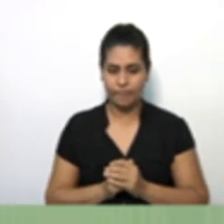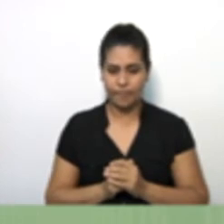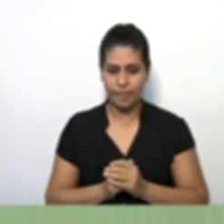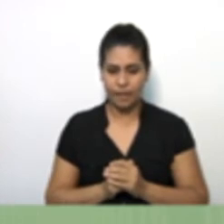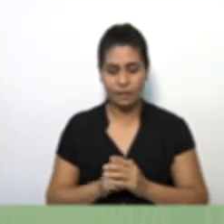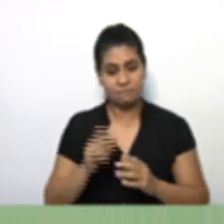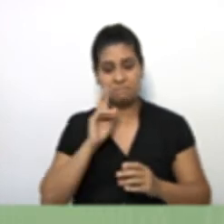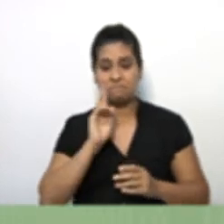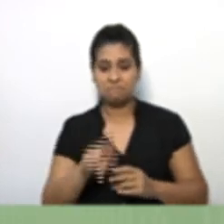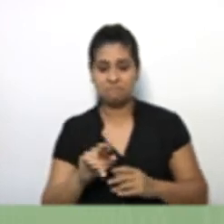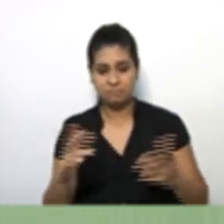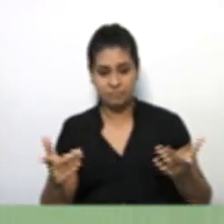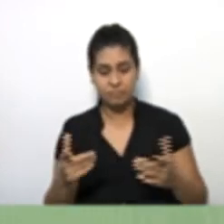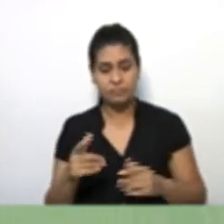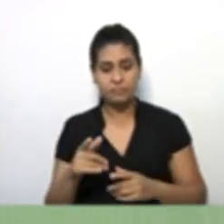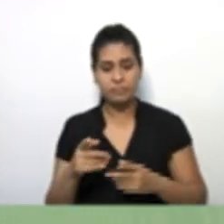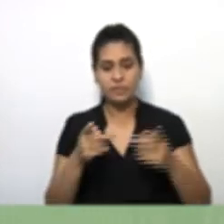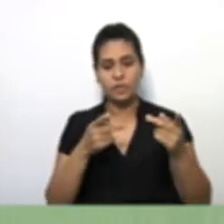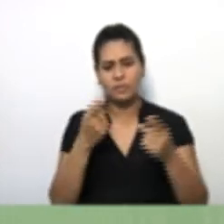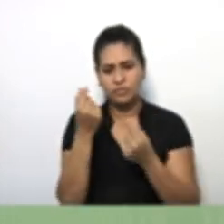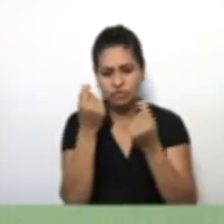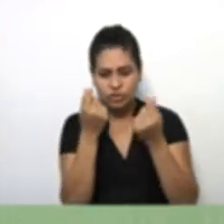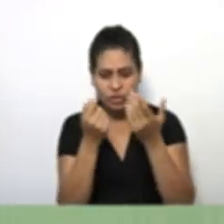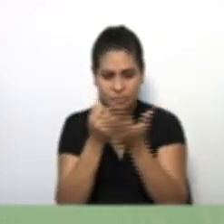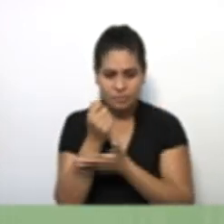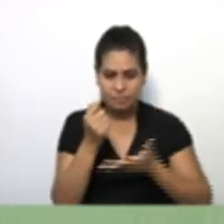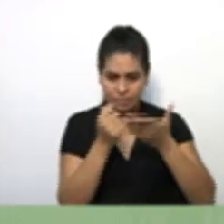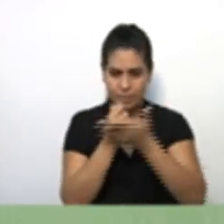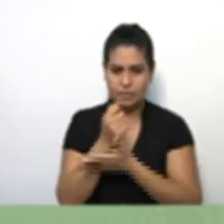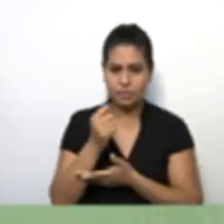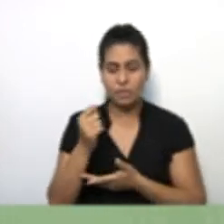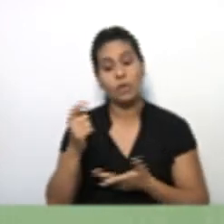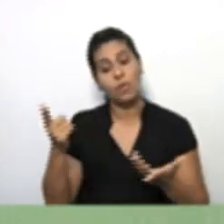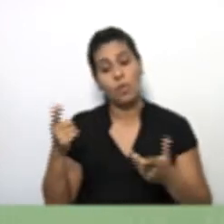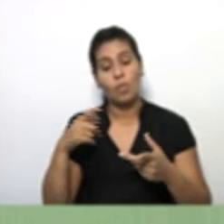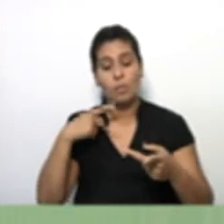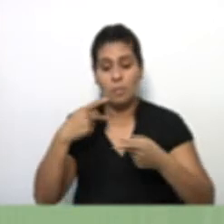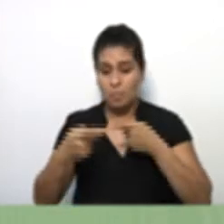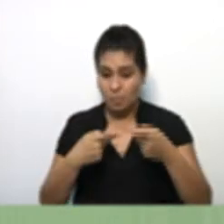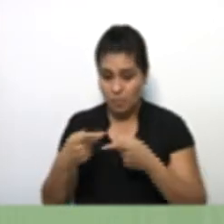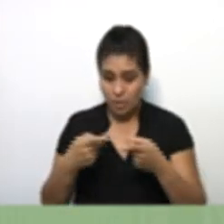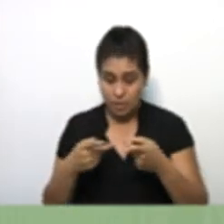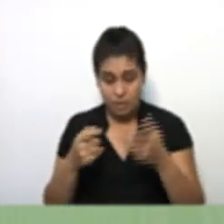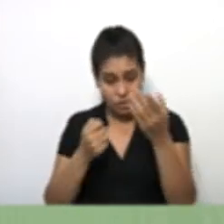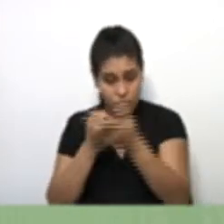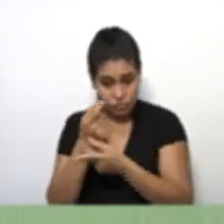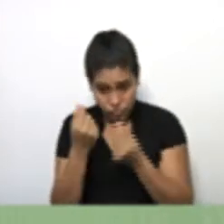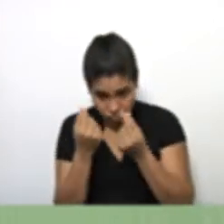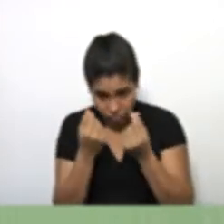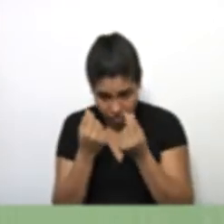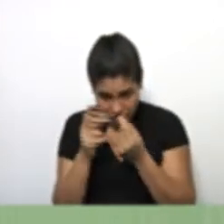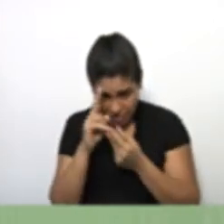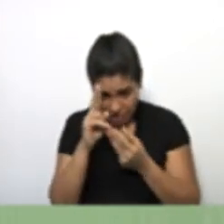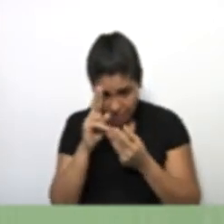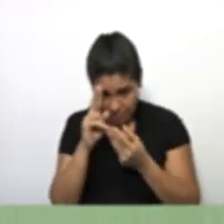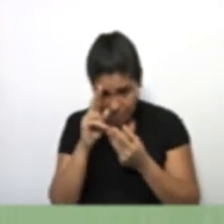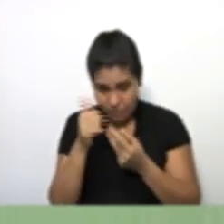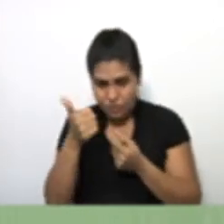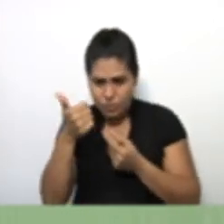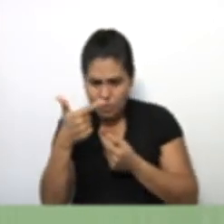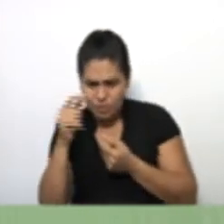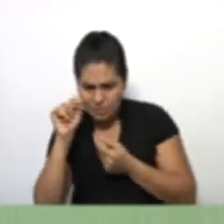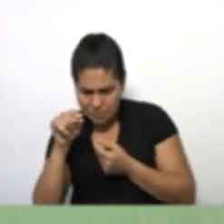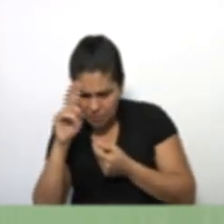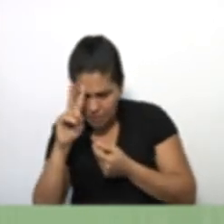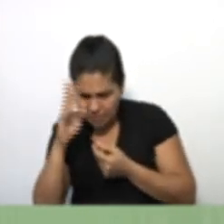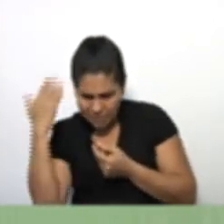já respondendo, ó. Nós falamos do financeiro básico, que seria o quê? Realizar o plano financeiro e orçamentário. Lembra-se lá dos 12 mil? Em